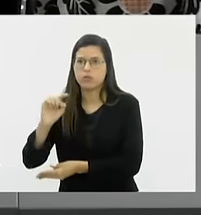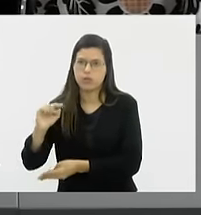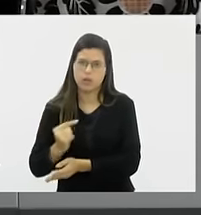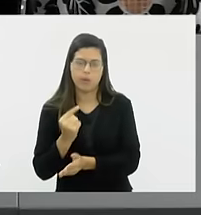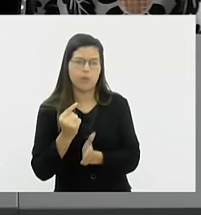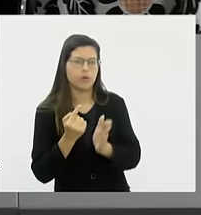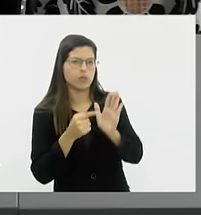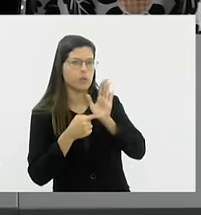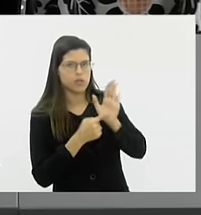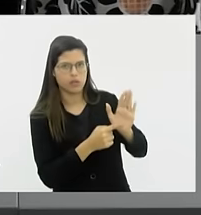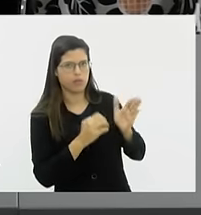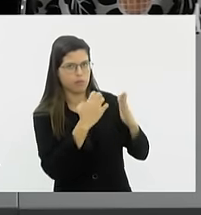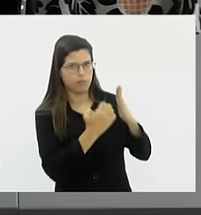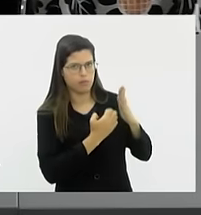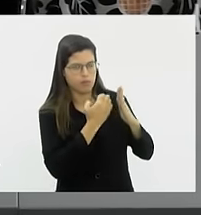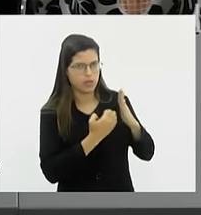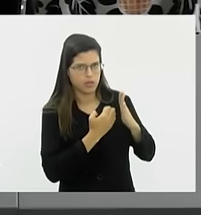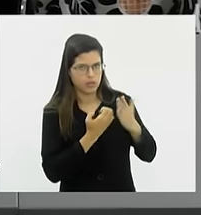empresa.